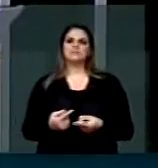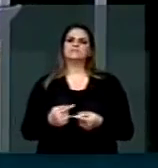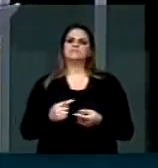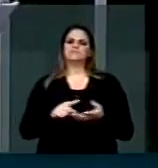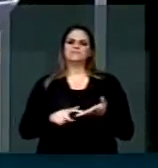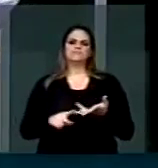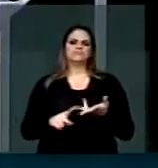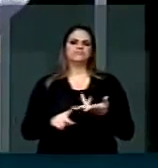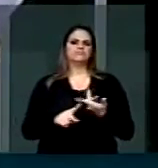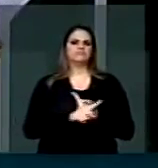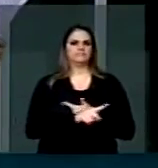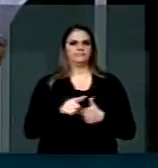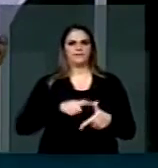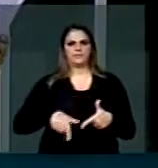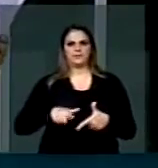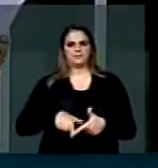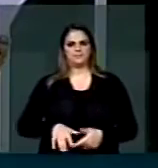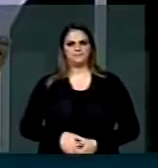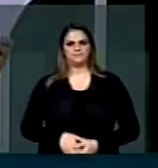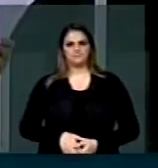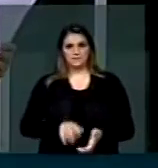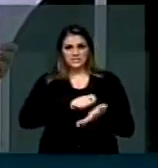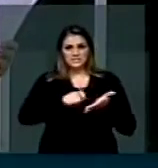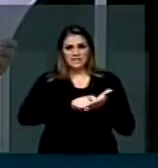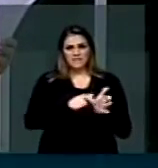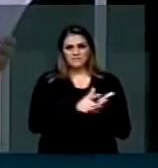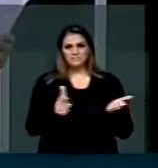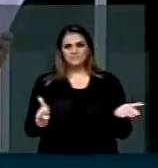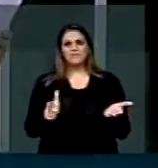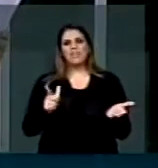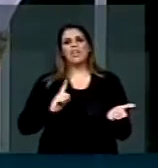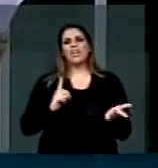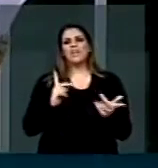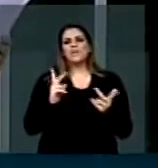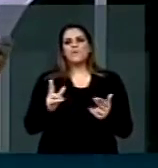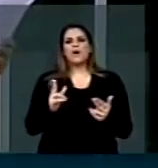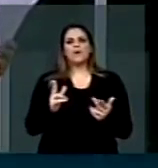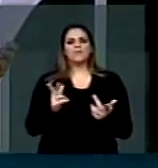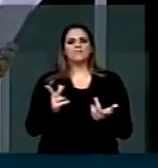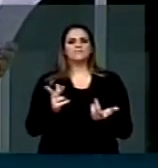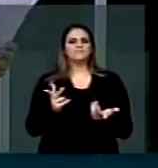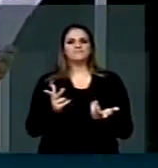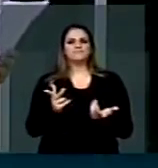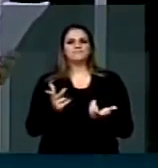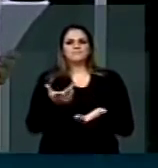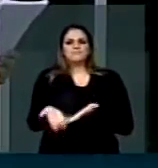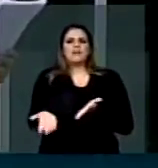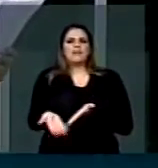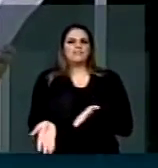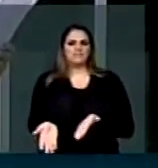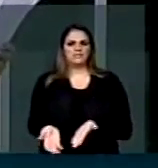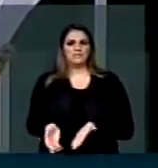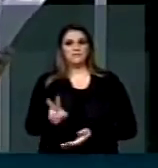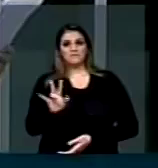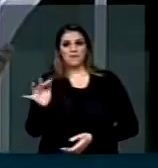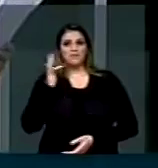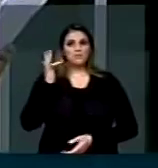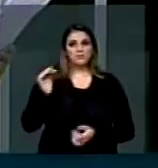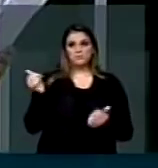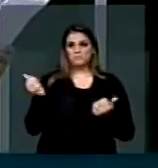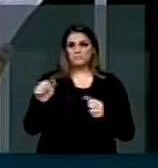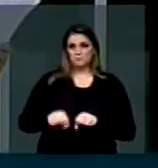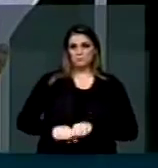outras mazelas. Para o jornalista, o modelo faz água por todos os lados, para usar uma expressão original. Vai haver desastre?